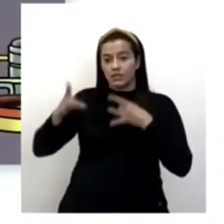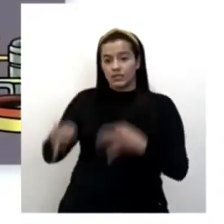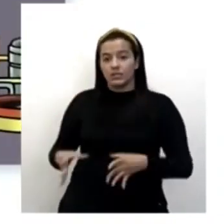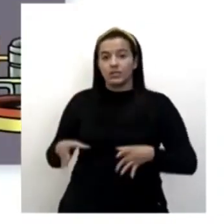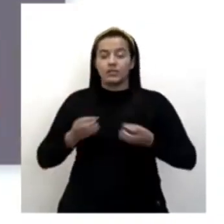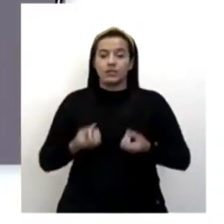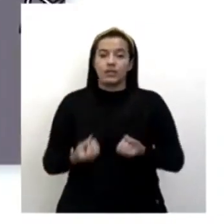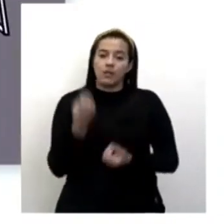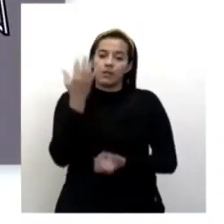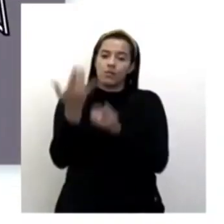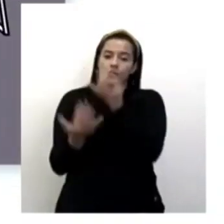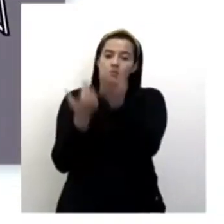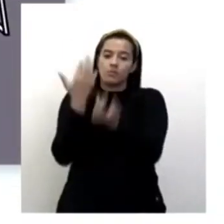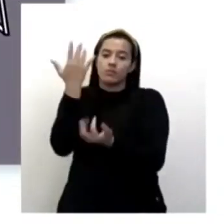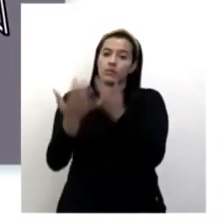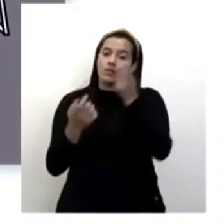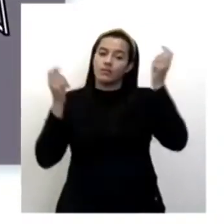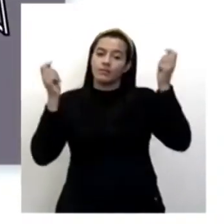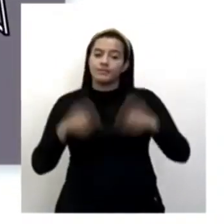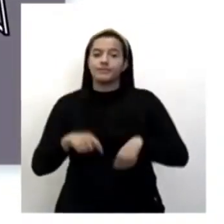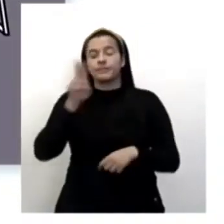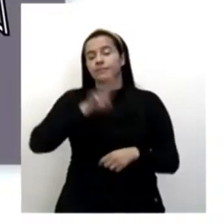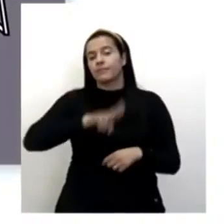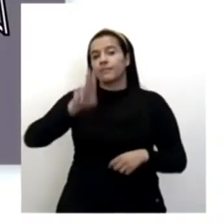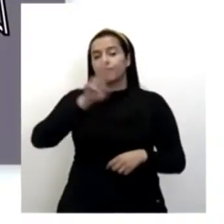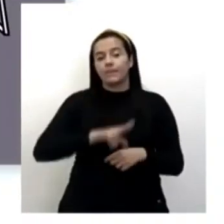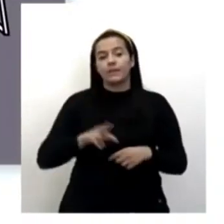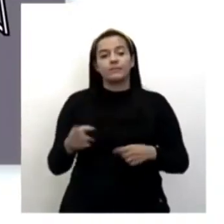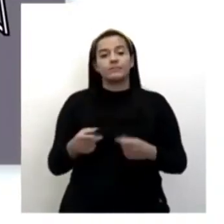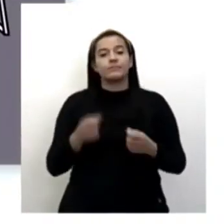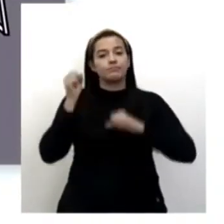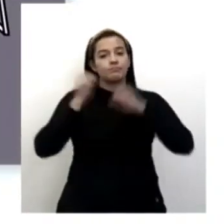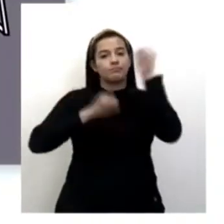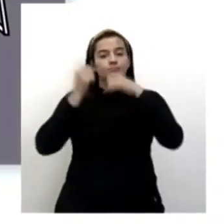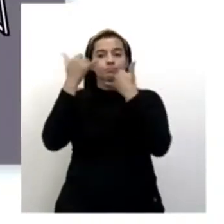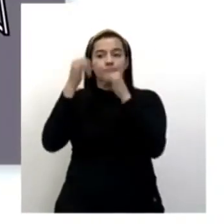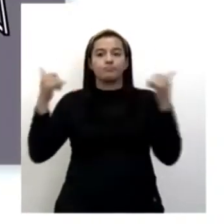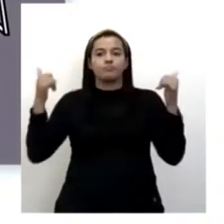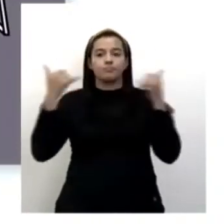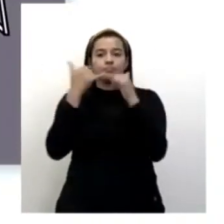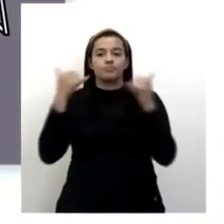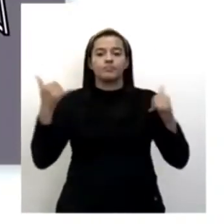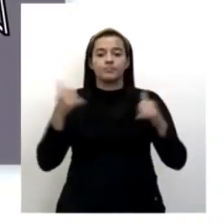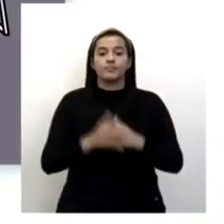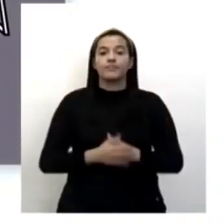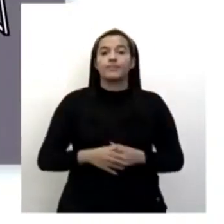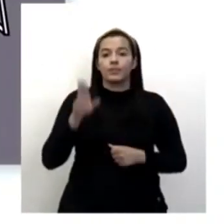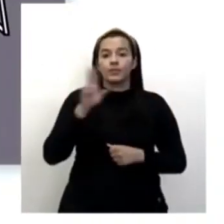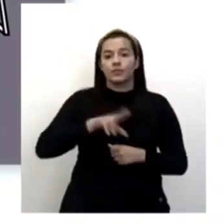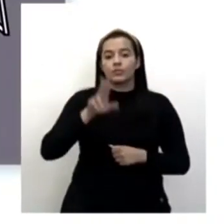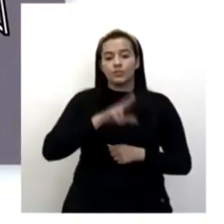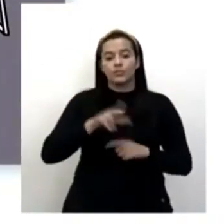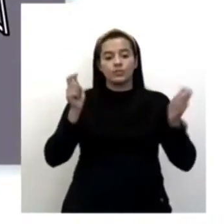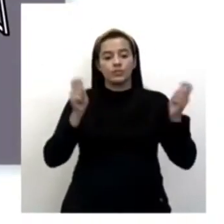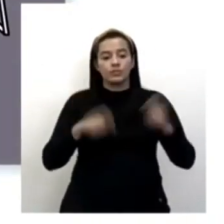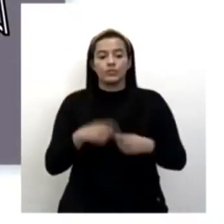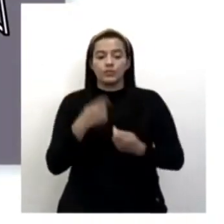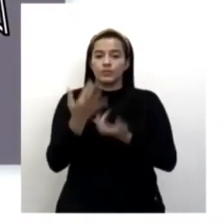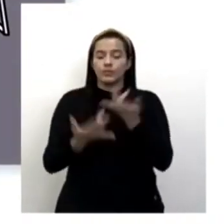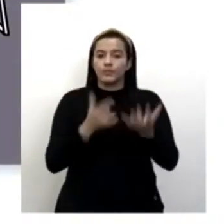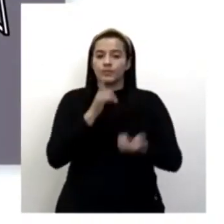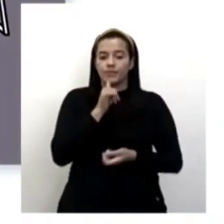gás metano, que também pode ser usado para produzir energia elétrica. O chorume, líquido